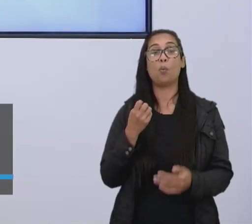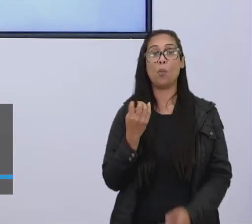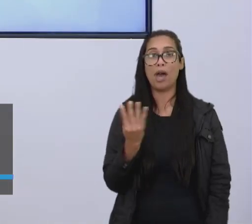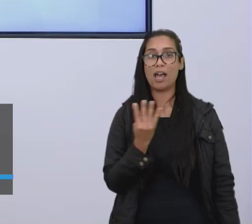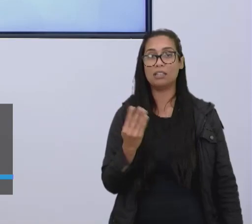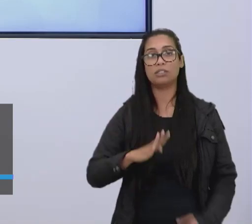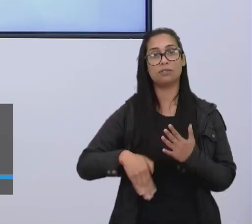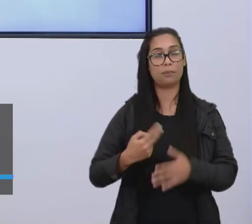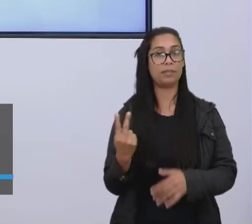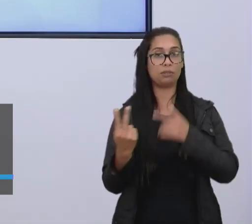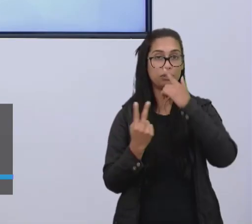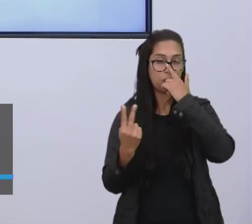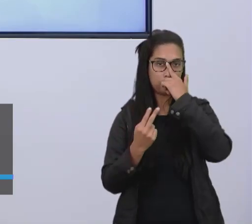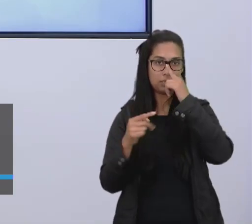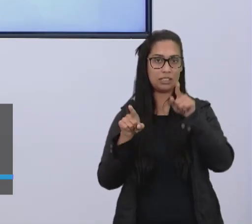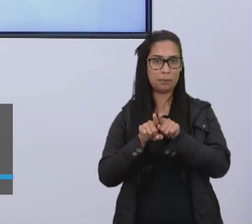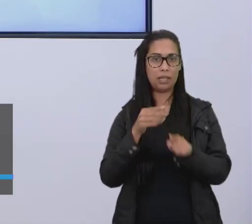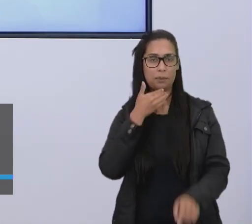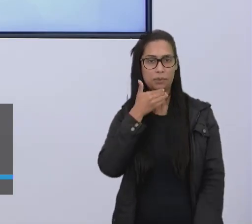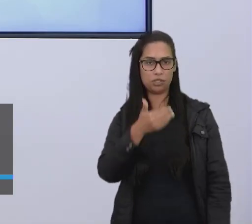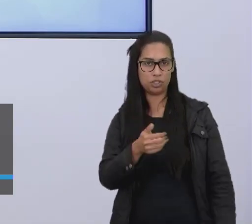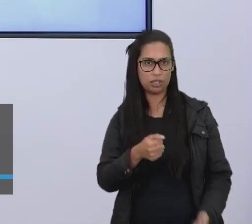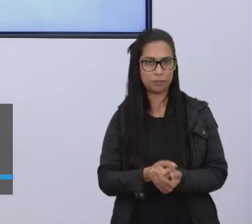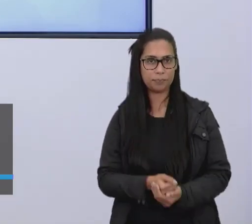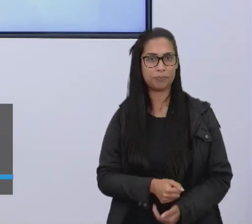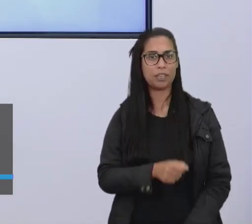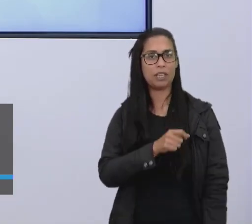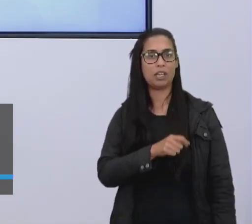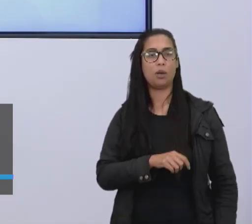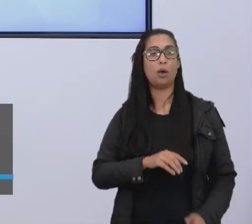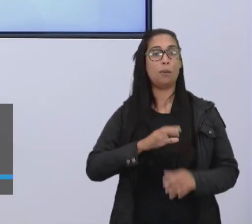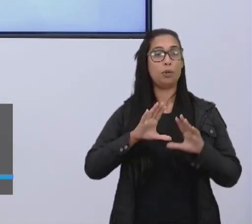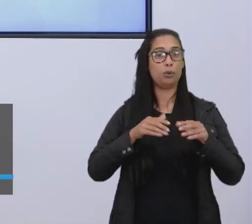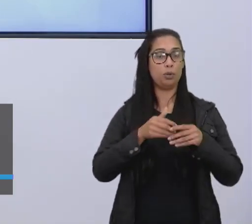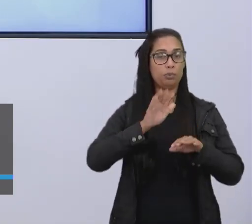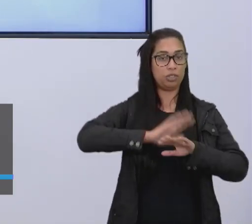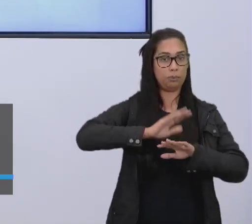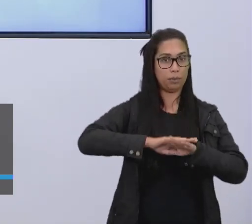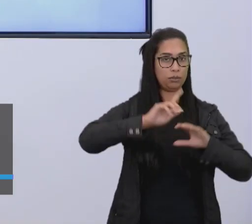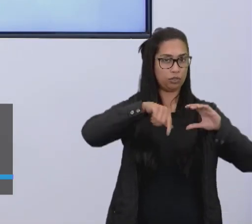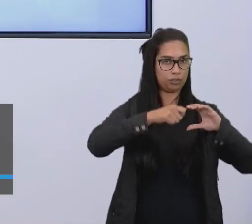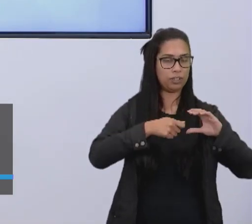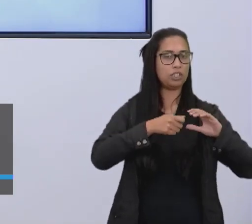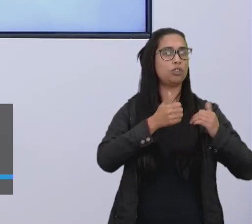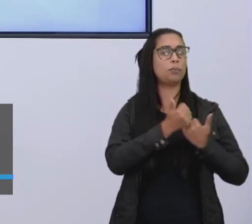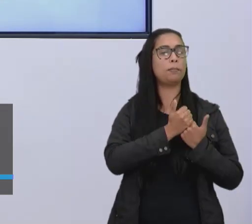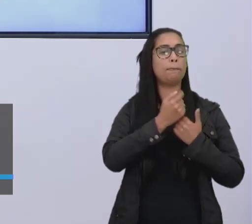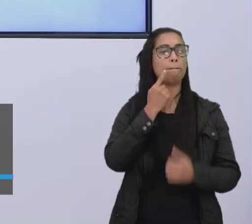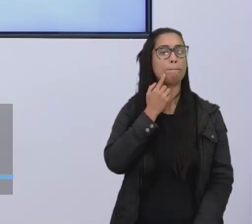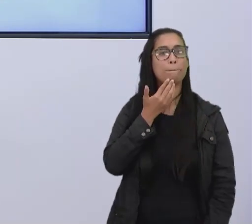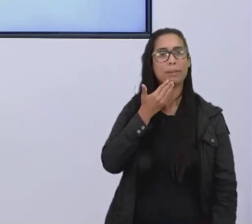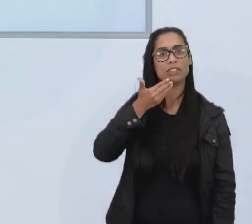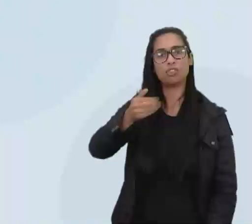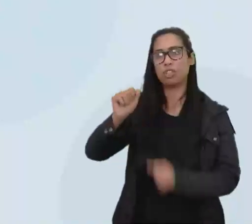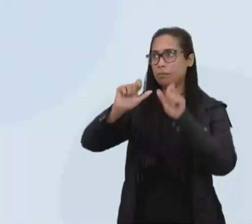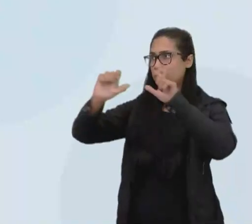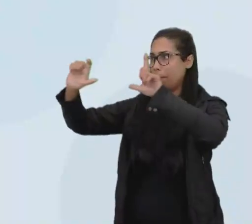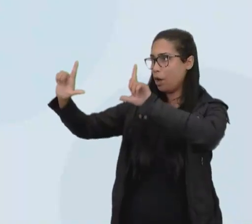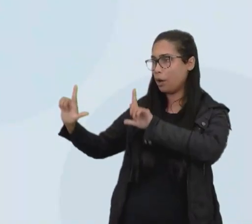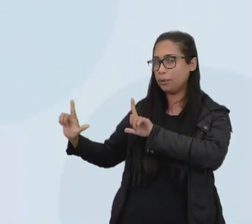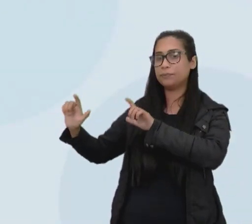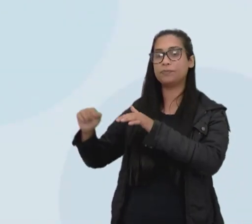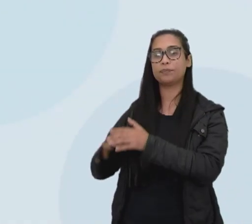né? E eu nem vou pedir para os meninos colocarem na tela, porque já é algo que vocês sabem, dá para ver mais ou menos atrás de mim aqui, ó. Resumo do